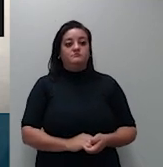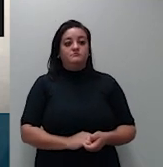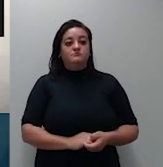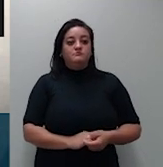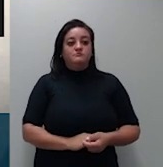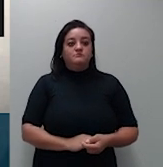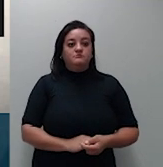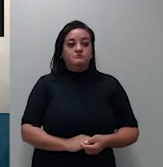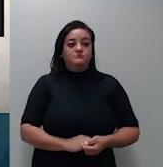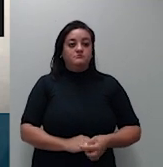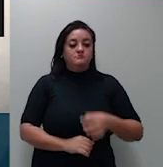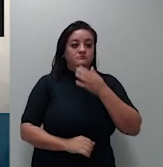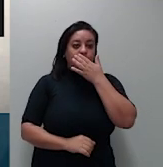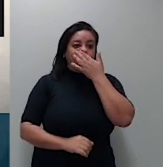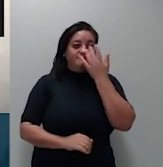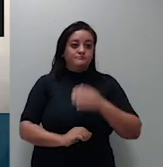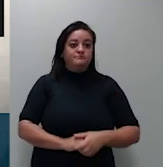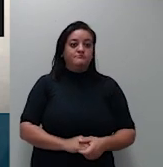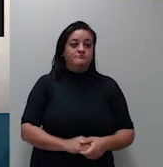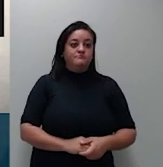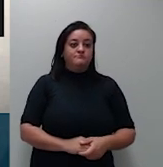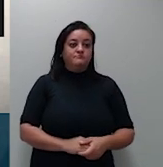os ministros